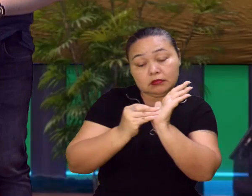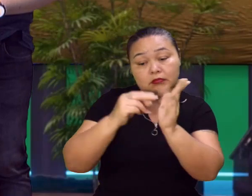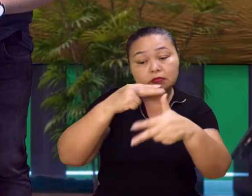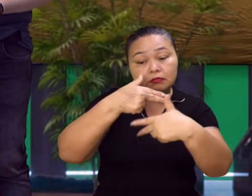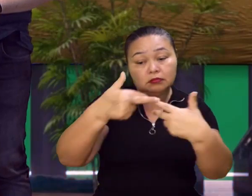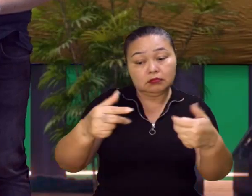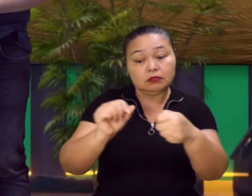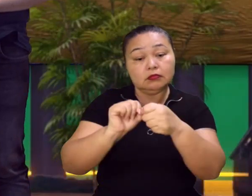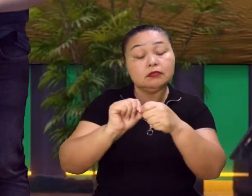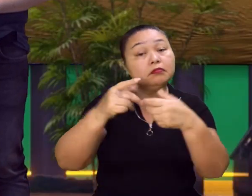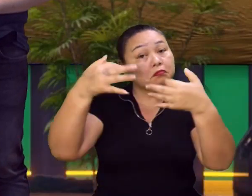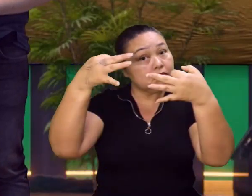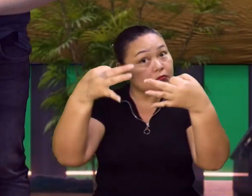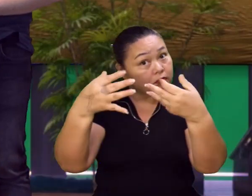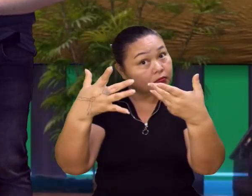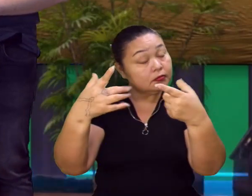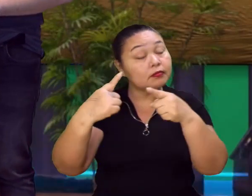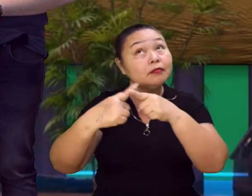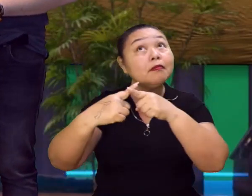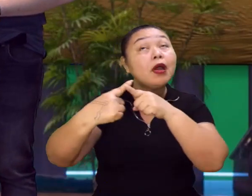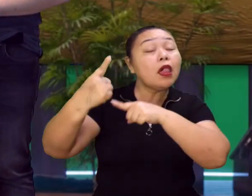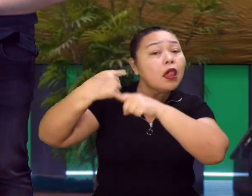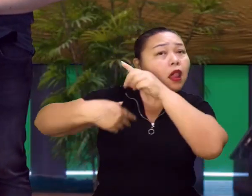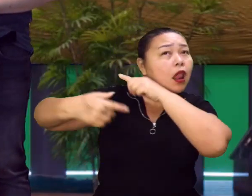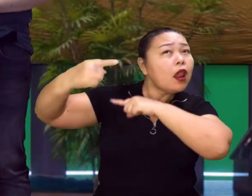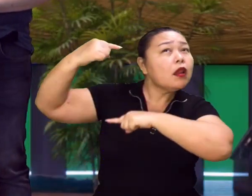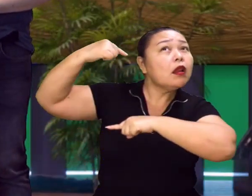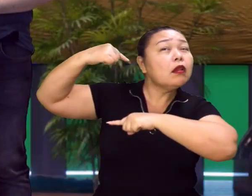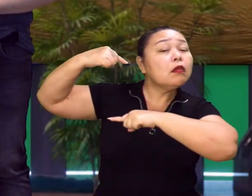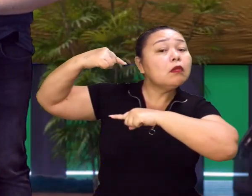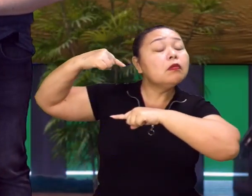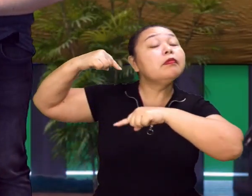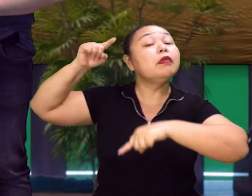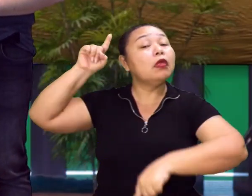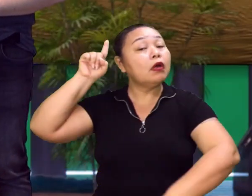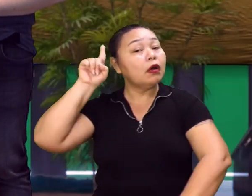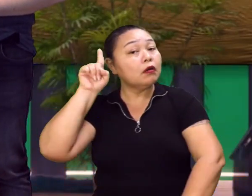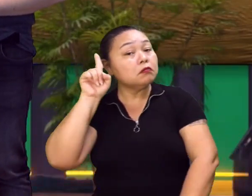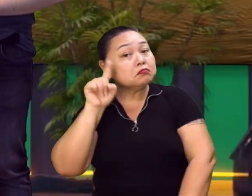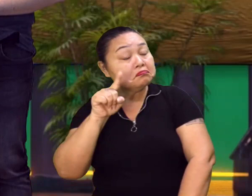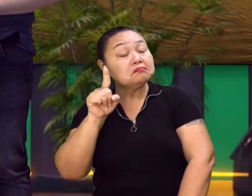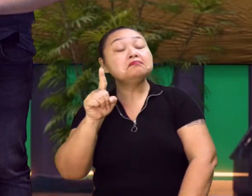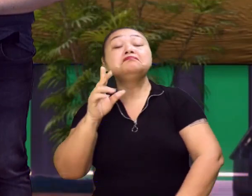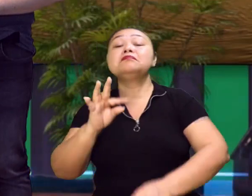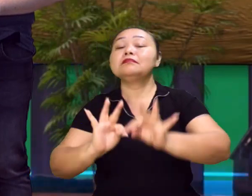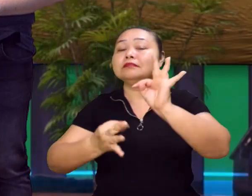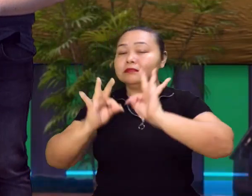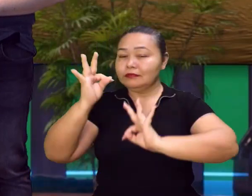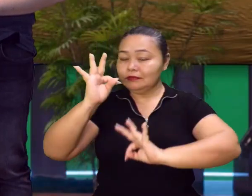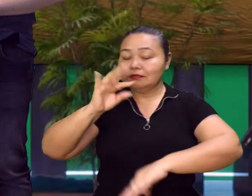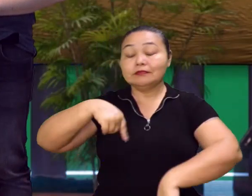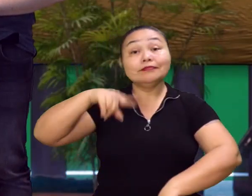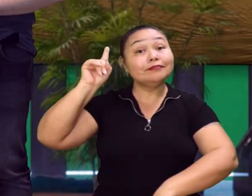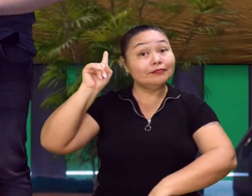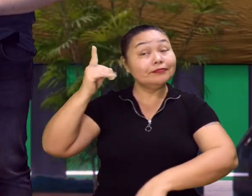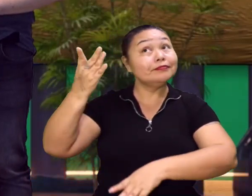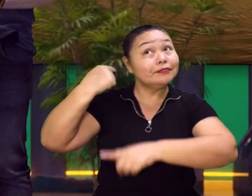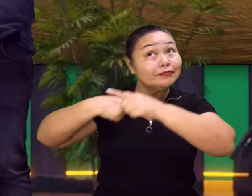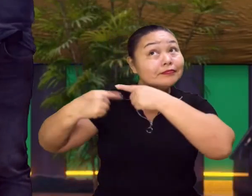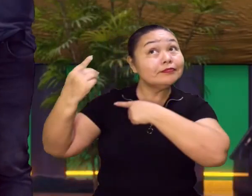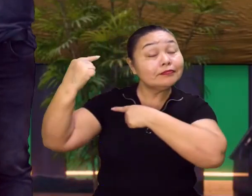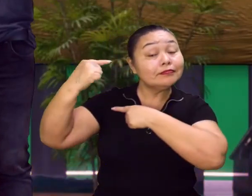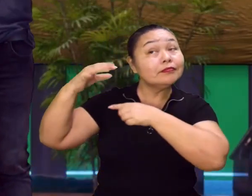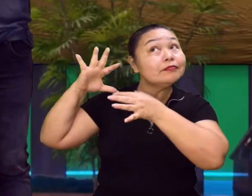assim. Exatamente. No entanto, lá no passado, ela era alta tecnologia. Exato. Para a época.